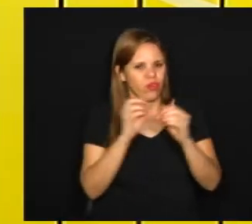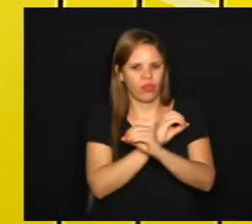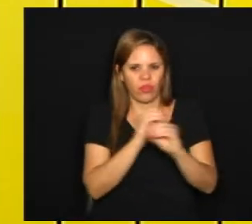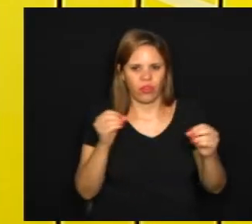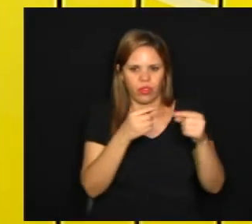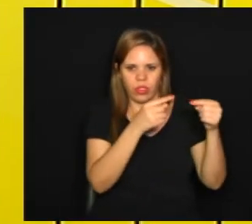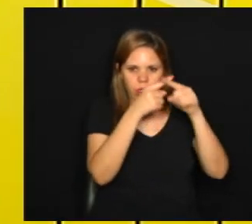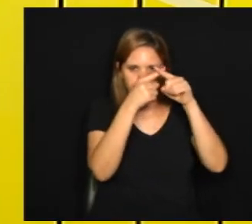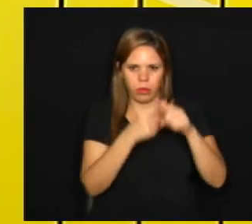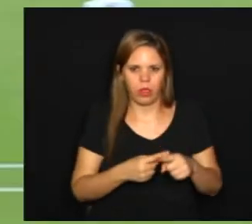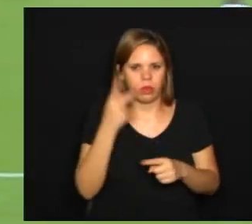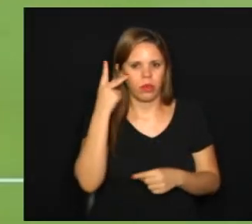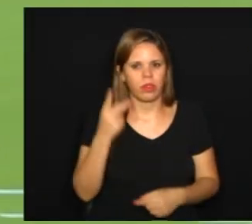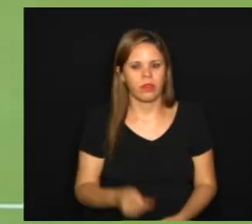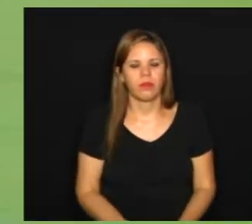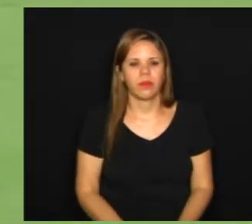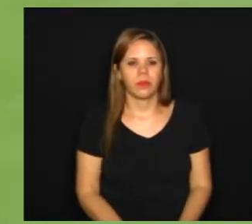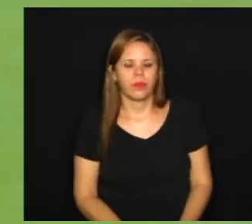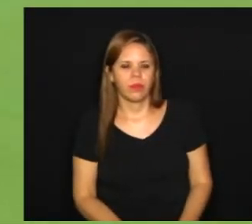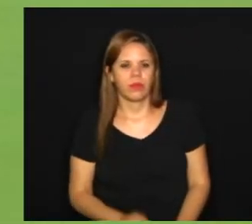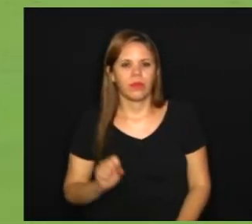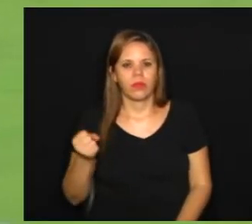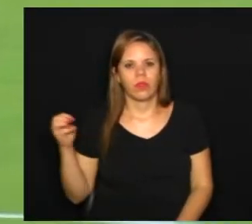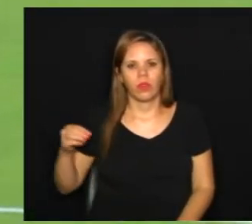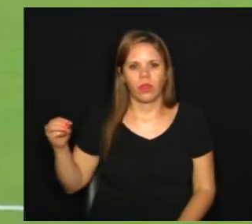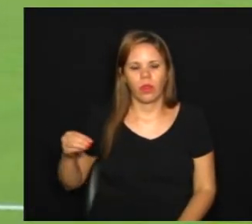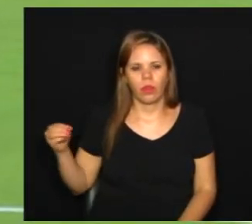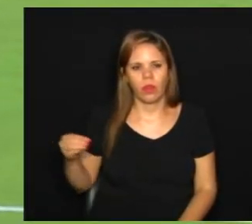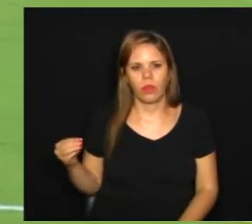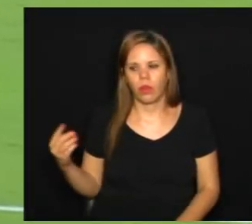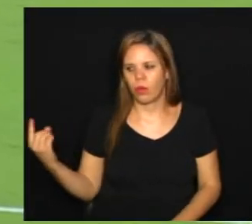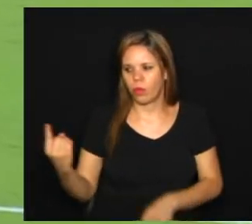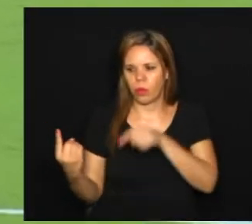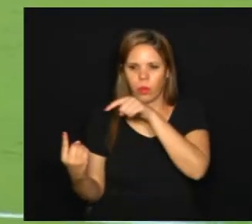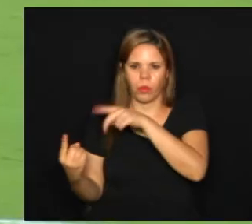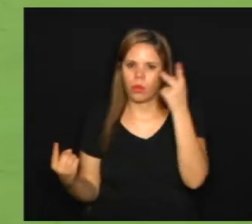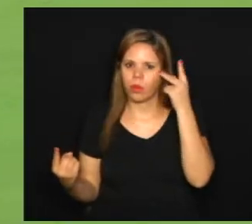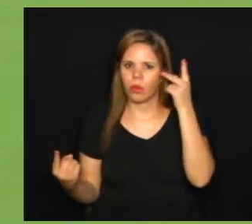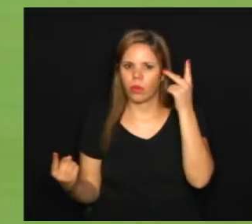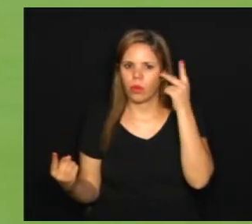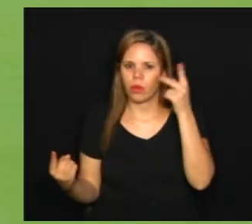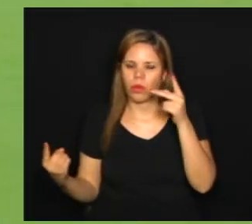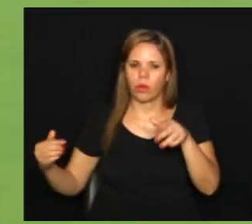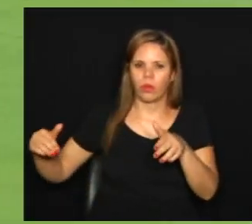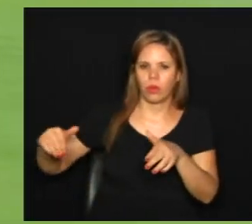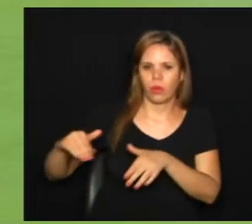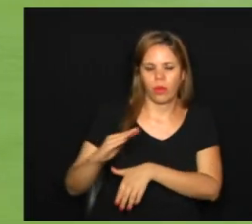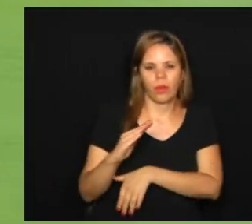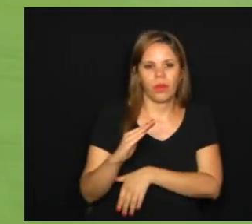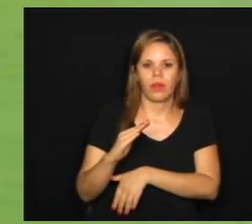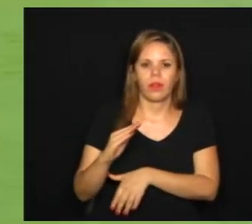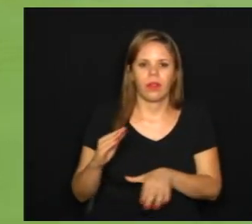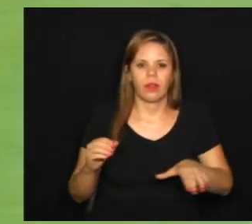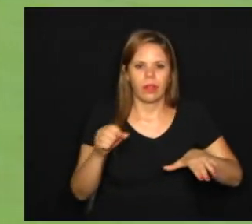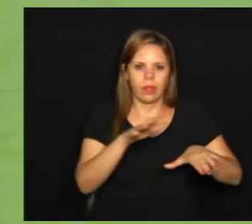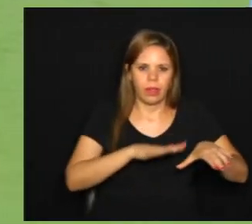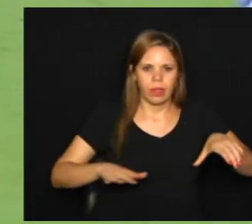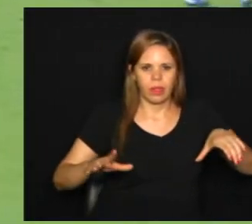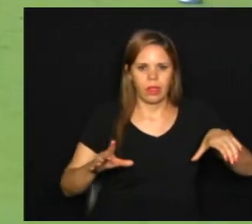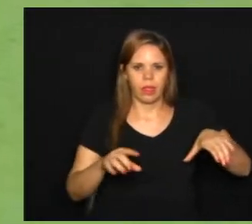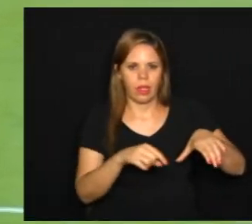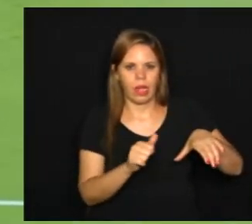Ontem, no estádio do Morumbi, o São Paulo fez um ótimo primeiro tempo e venceu a Ponte Preta, que